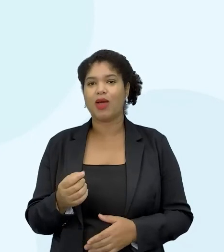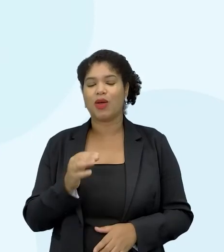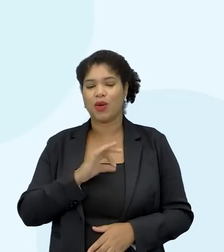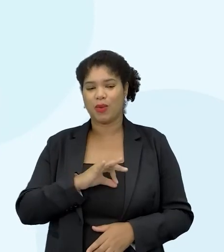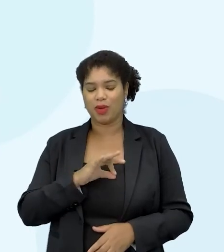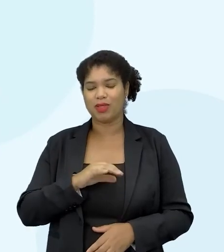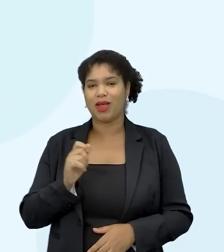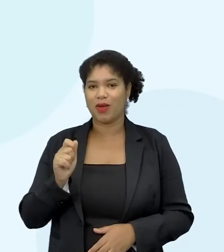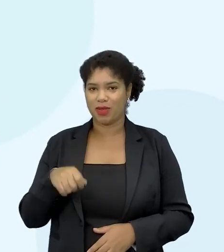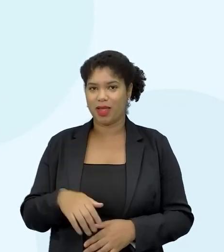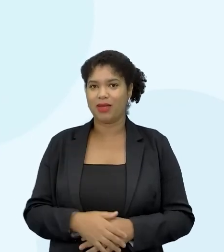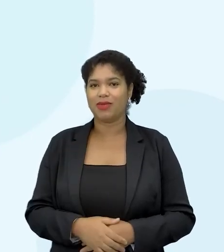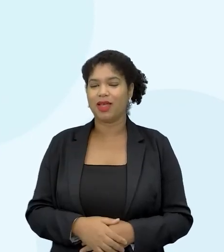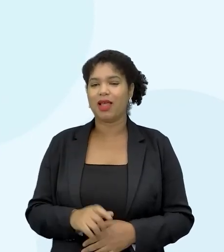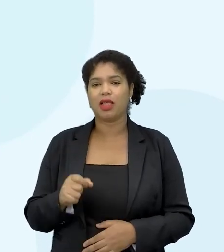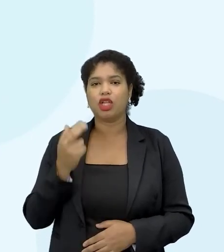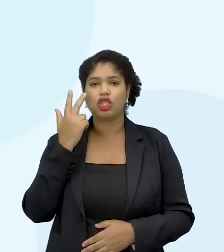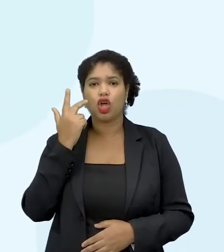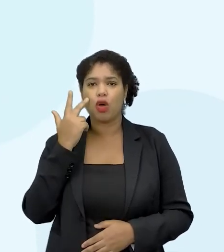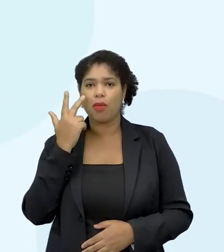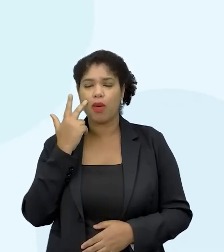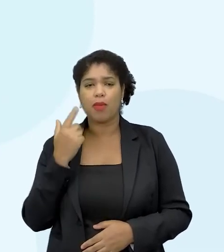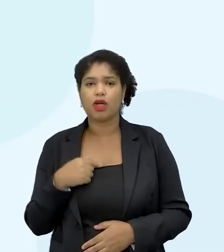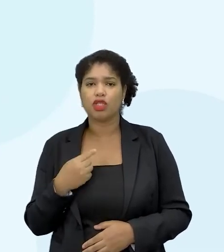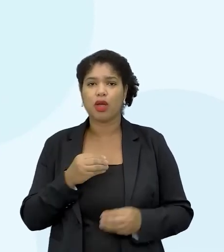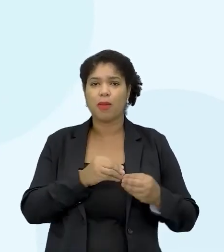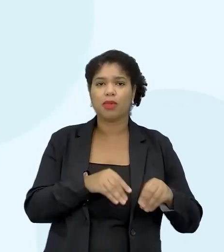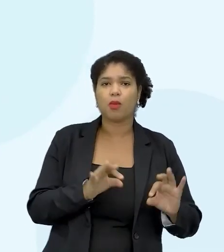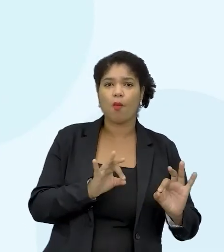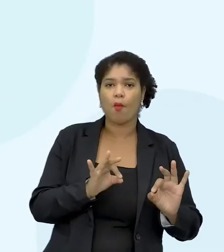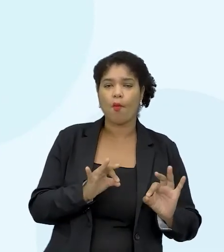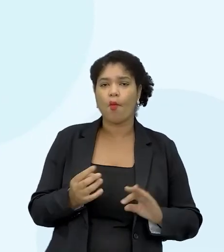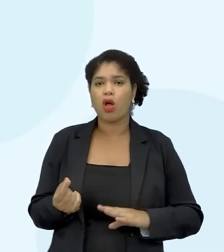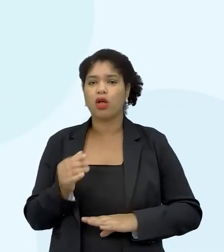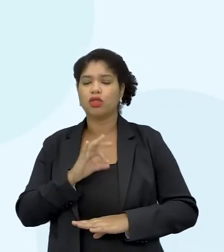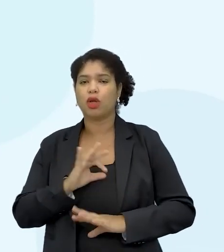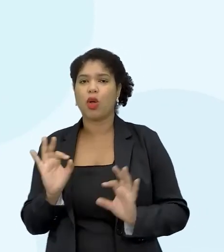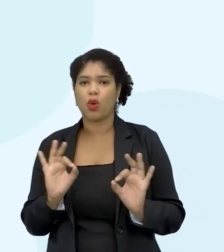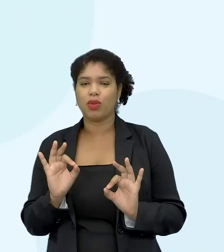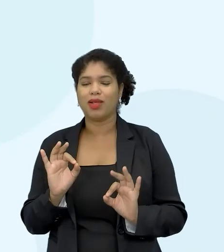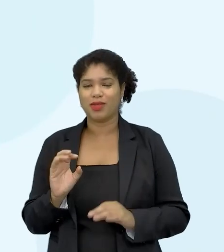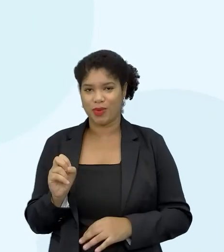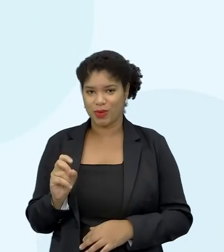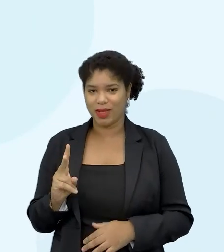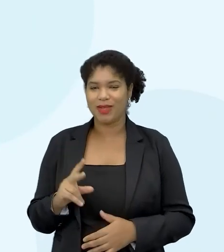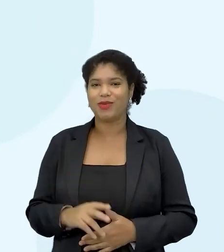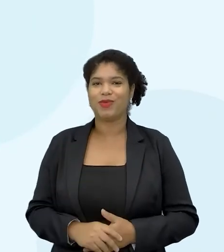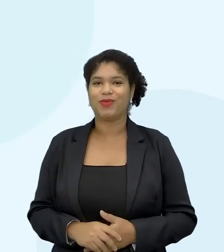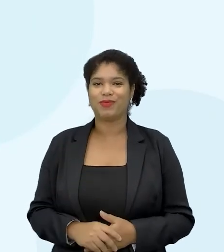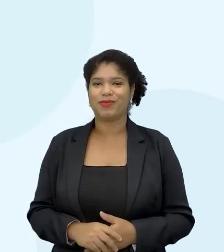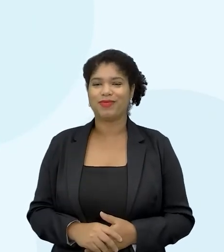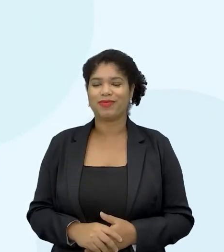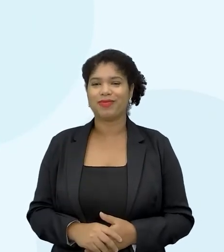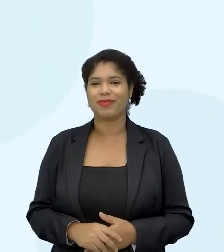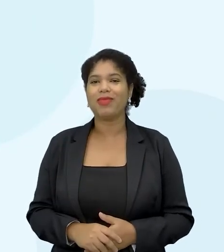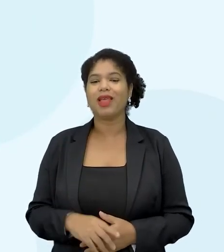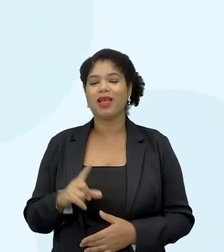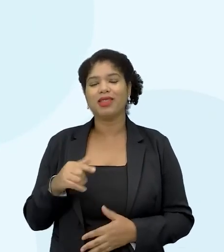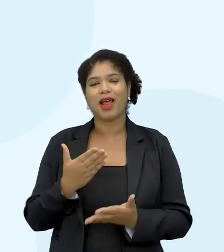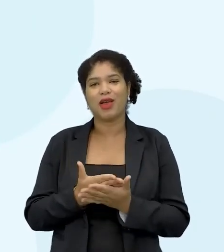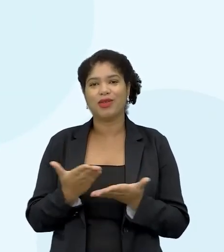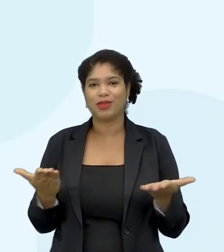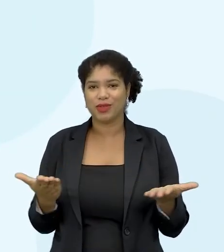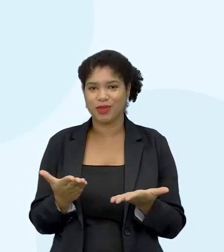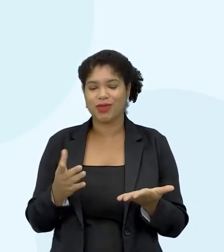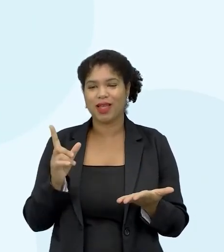150 camisetas fica pau a pau. Você não tem lucro nem prejuízo, que é este ponto aqui, tá bom? E esta é a nossa aula de hoje, a